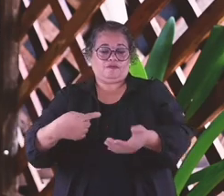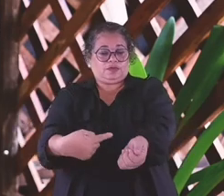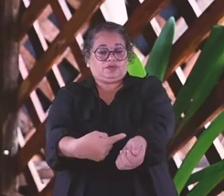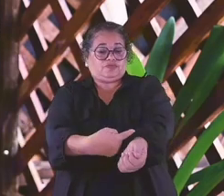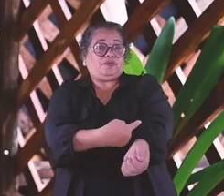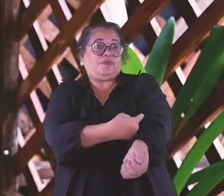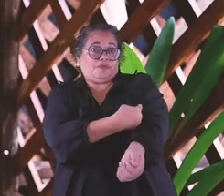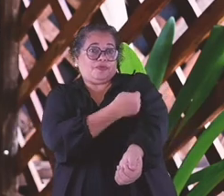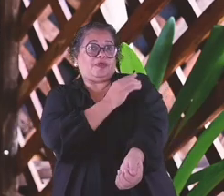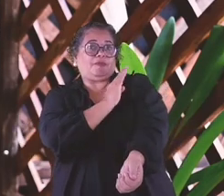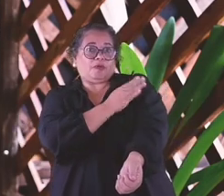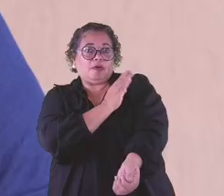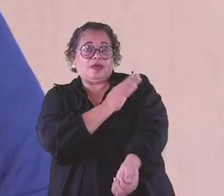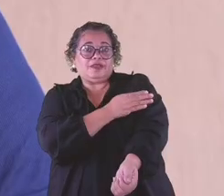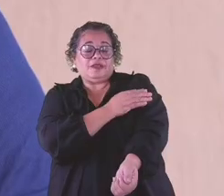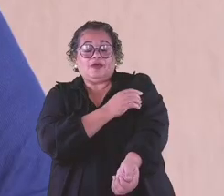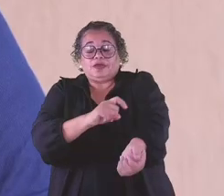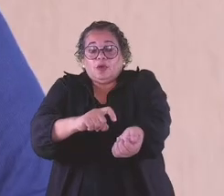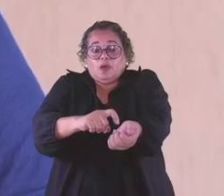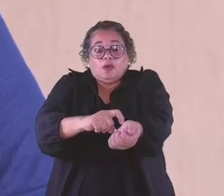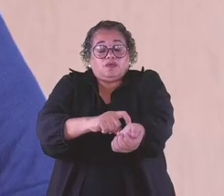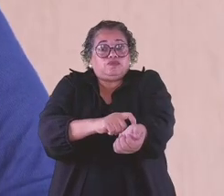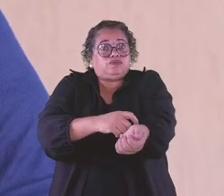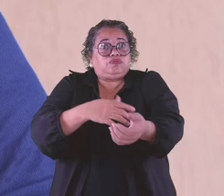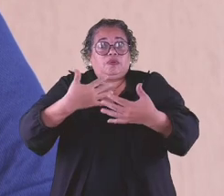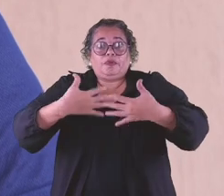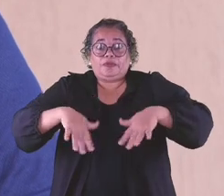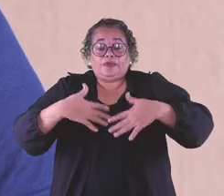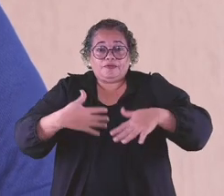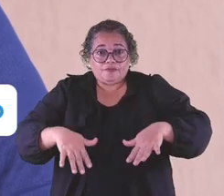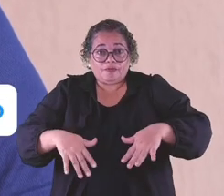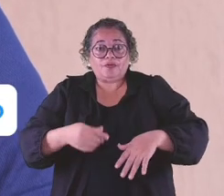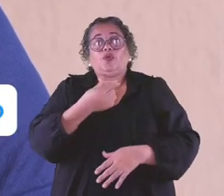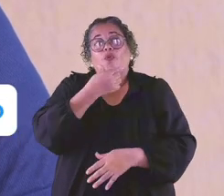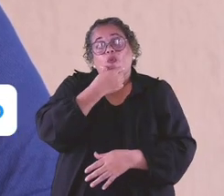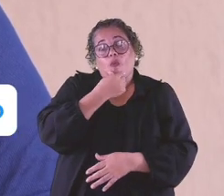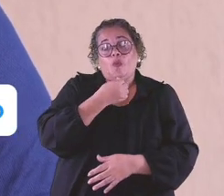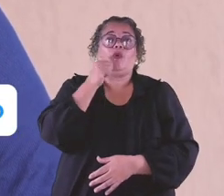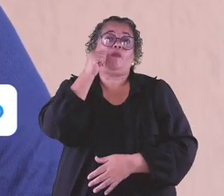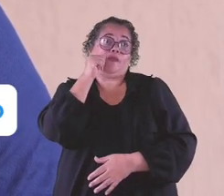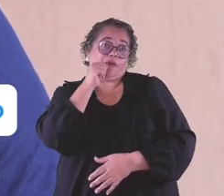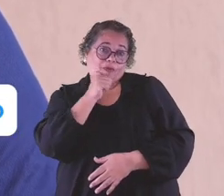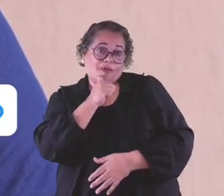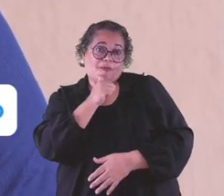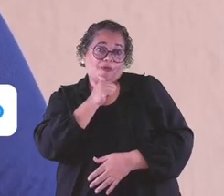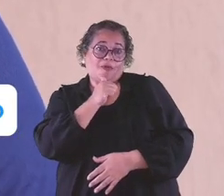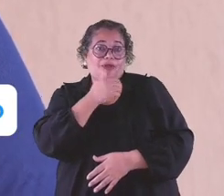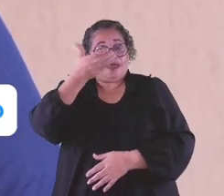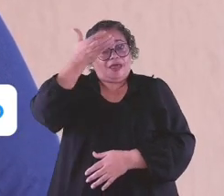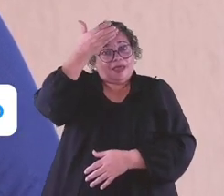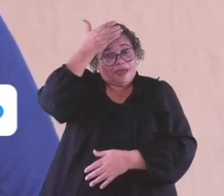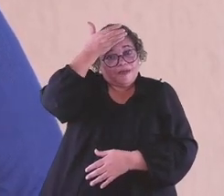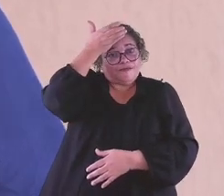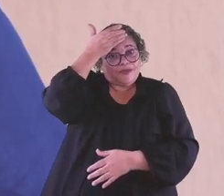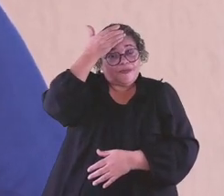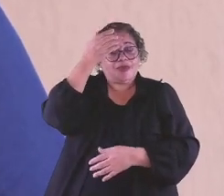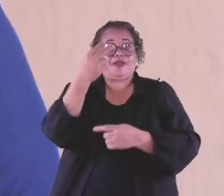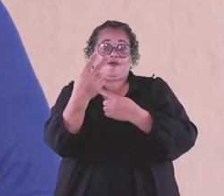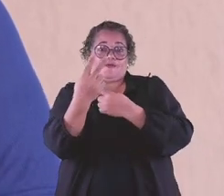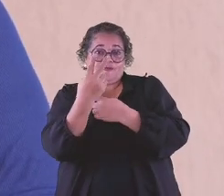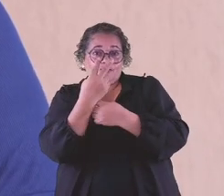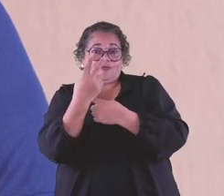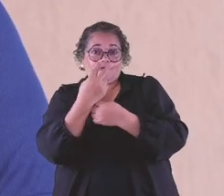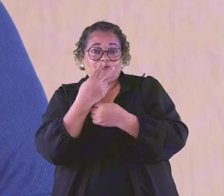fui fazer um cateterismo e eu estava muito nervoso. E o enfermeiro que estava lá, era o enfermeiro e a